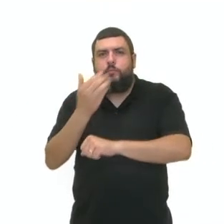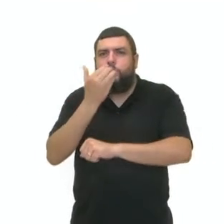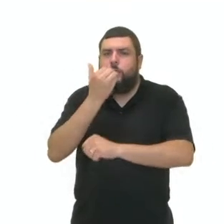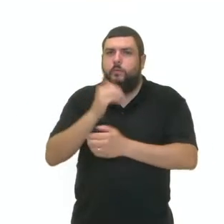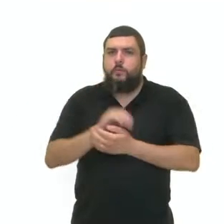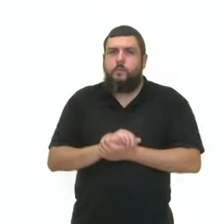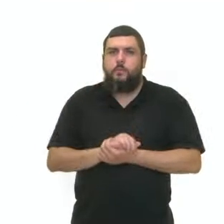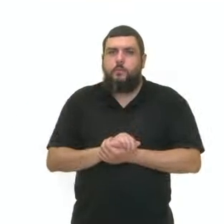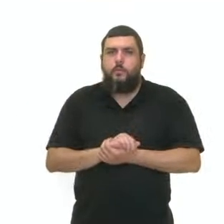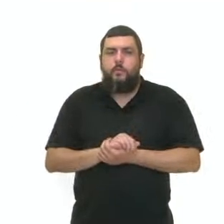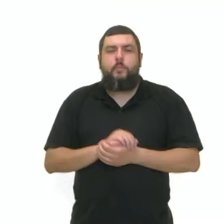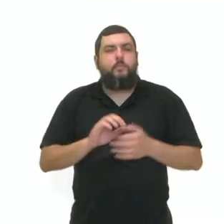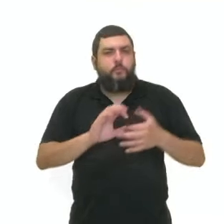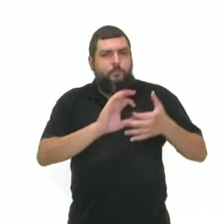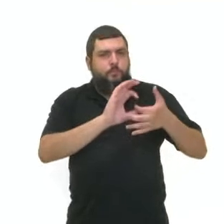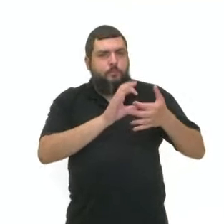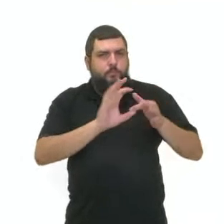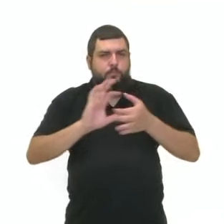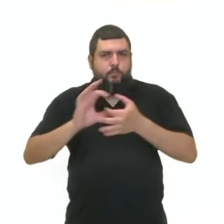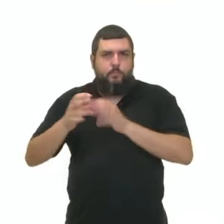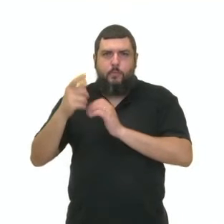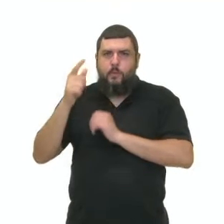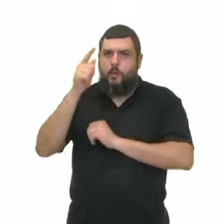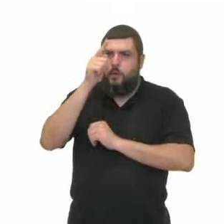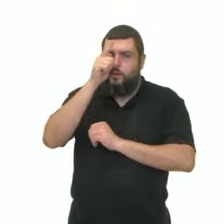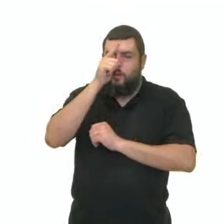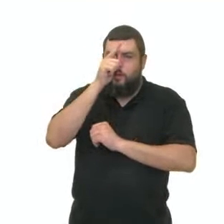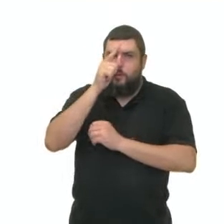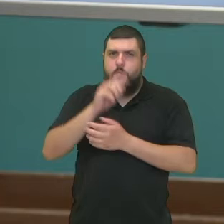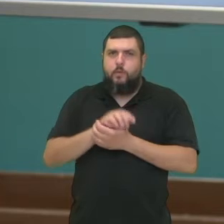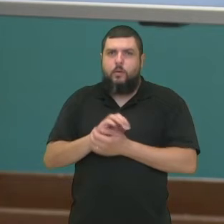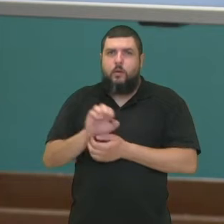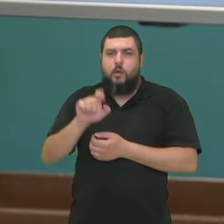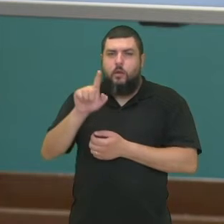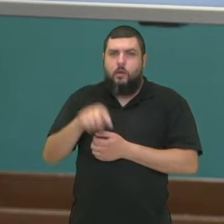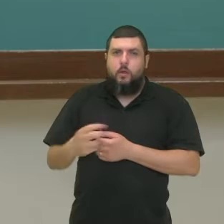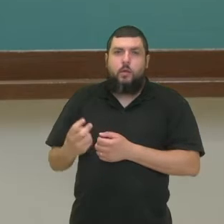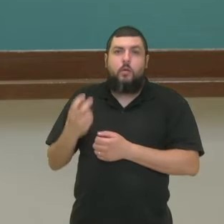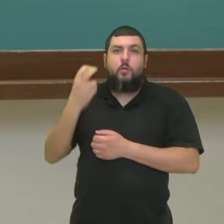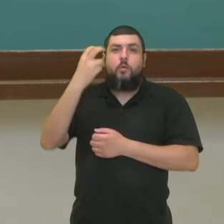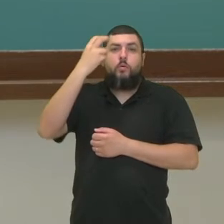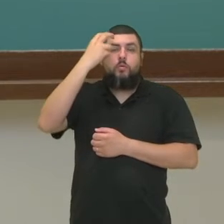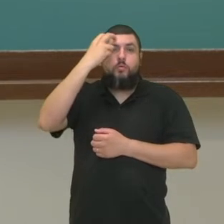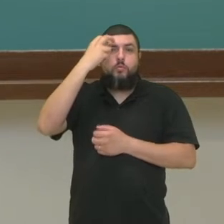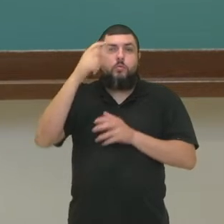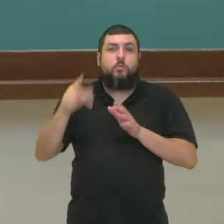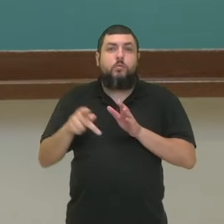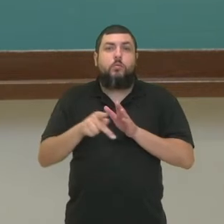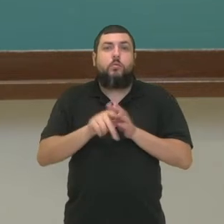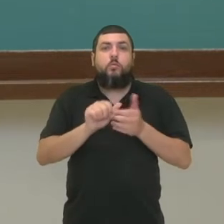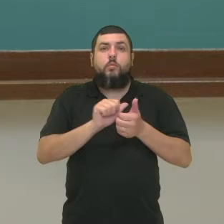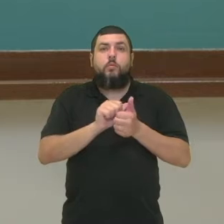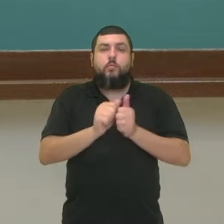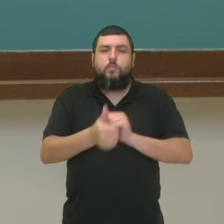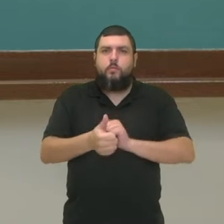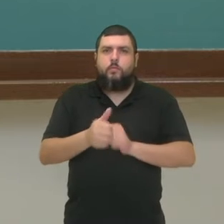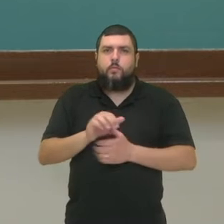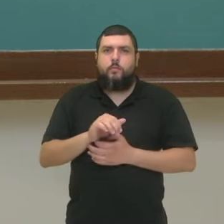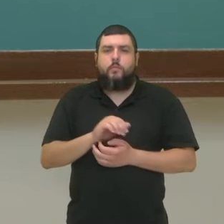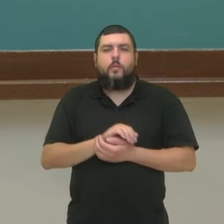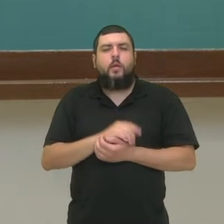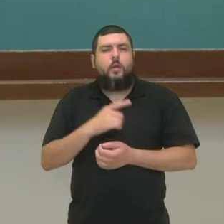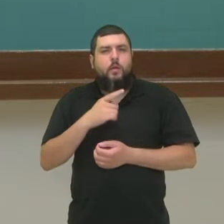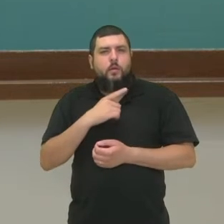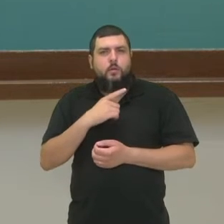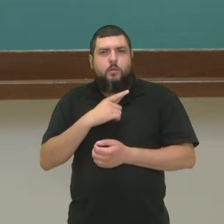da Grécia Antiga, a luta estava relacionada à cultura esportiva. Nós tínhamos uma luta específica, que era o pancrácio, que